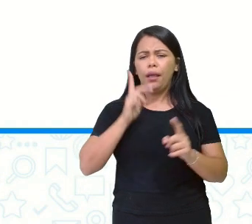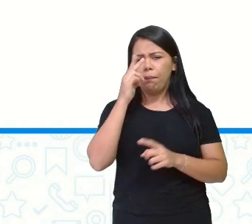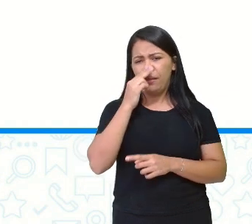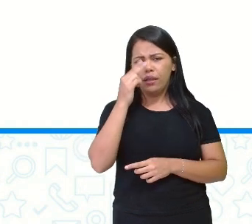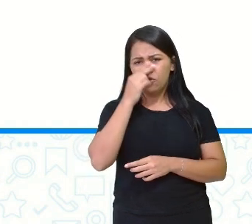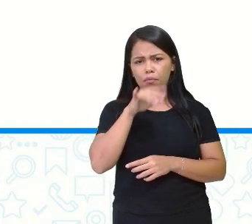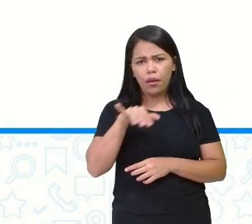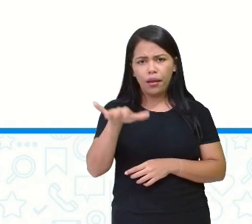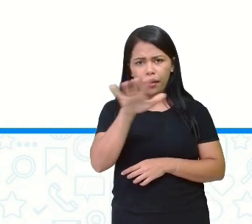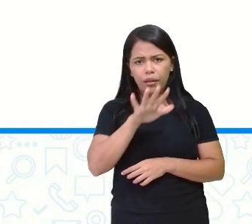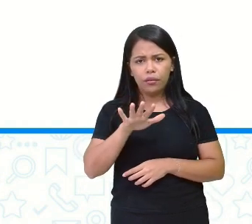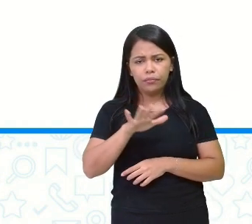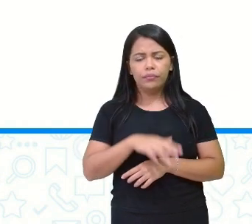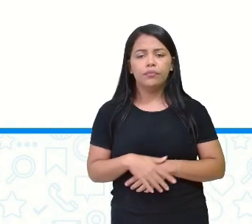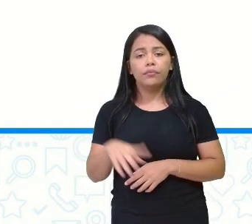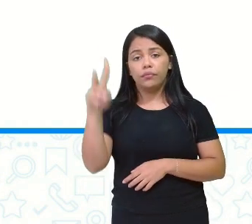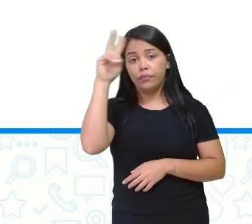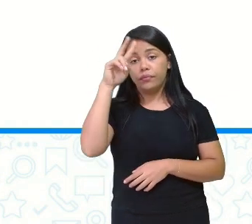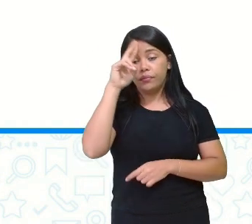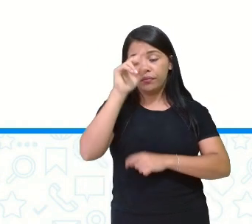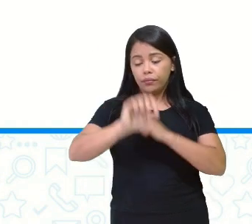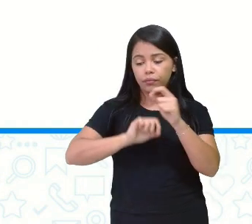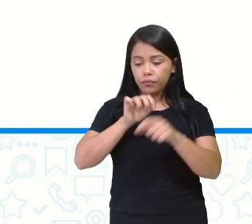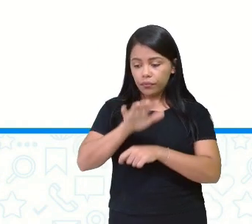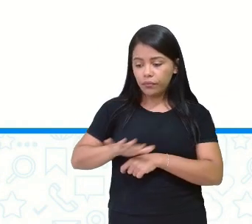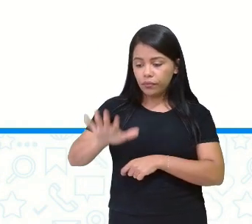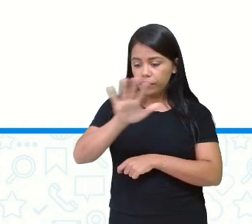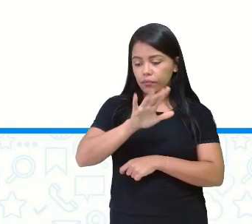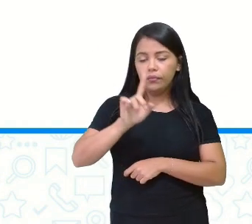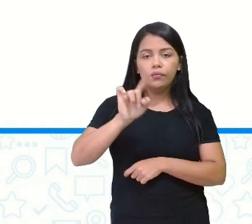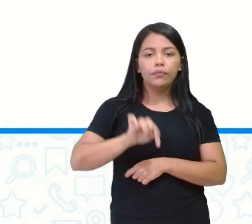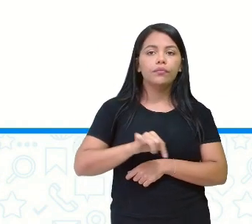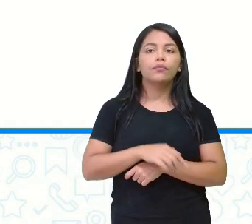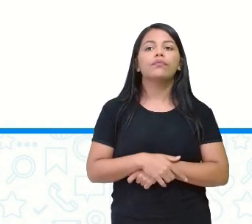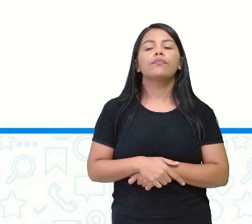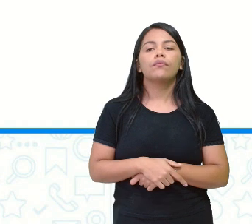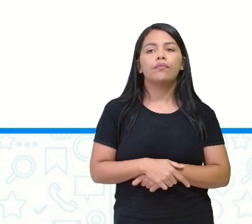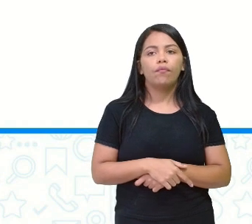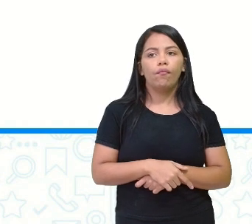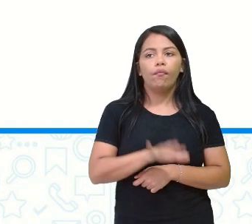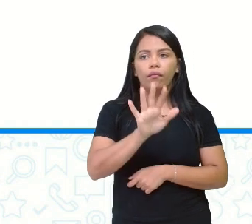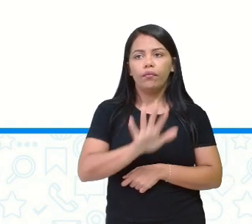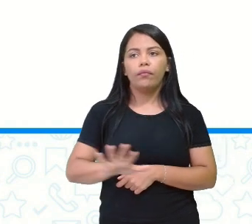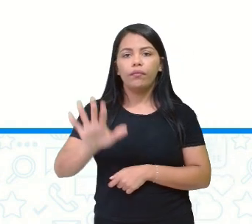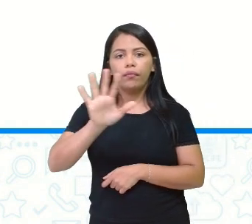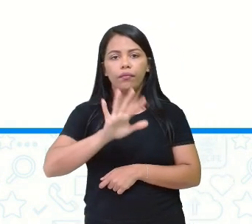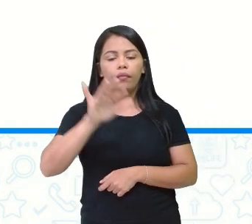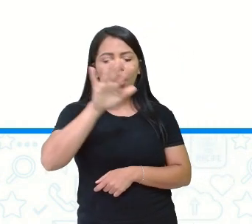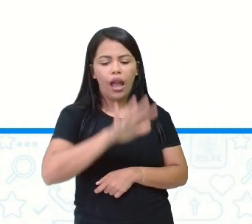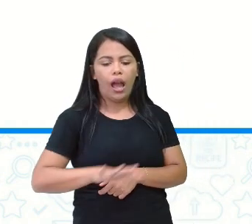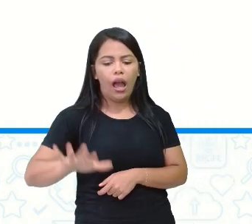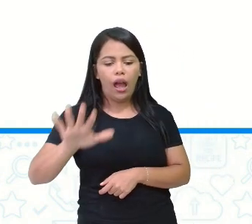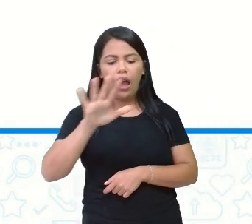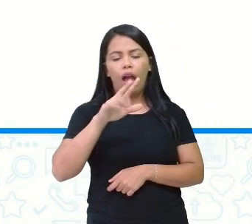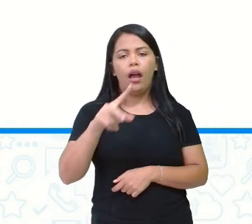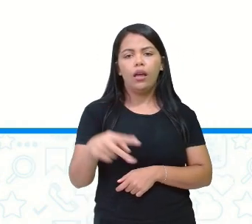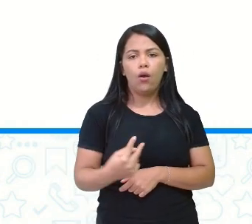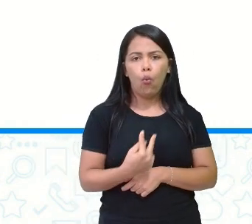área? Lembrando que a área, né, é essa região aí que elas estão ocupando, tá? Toda essa